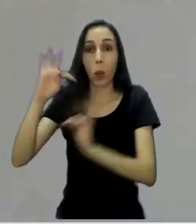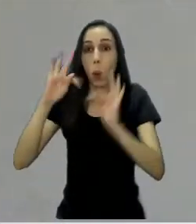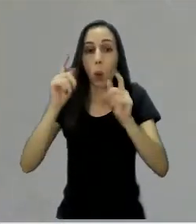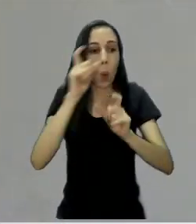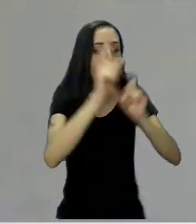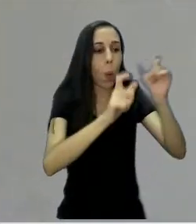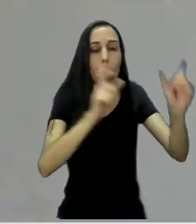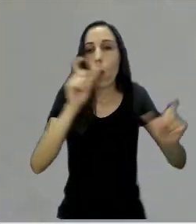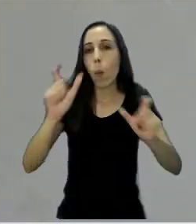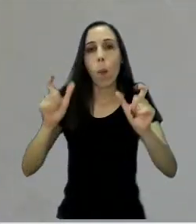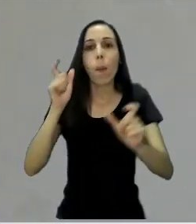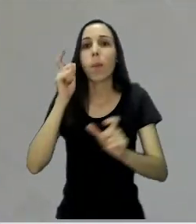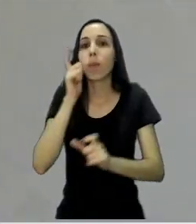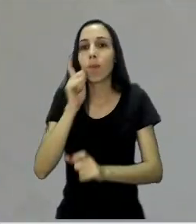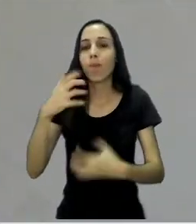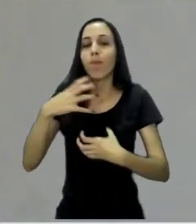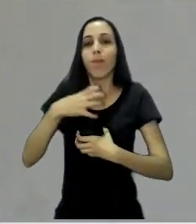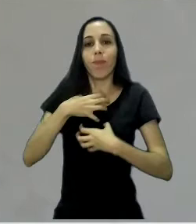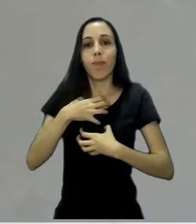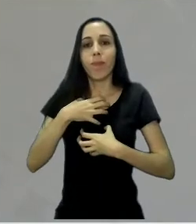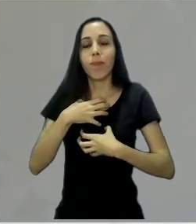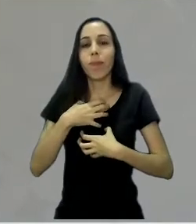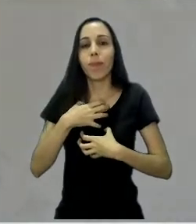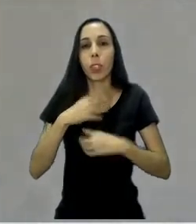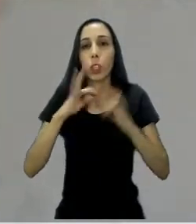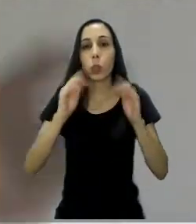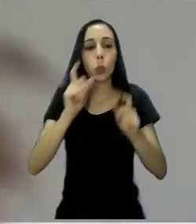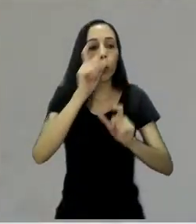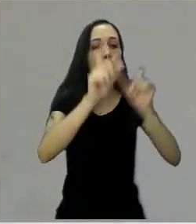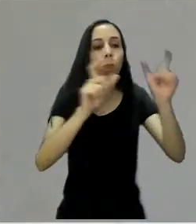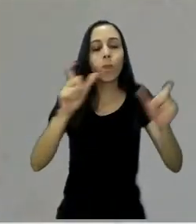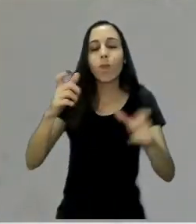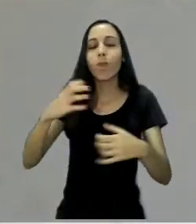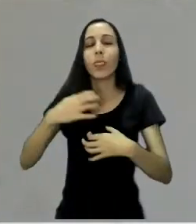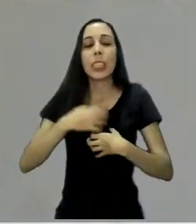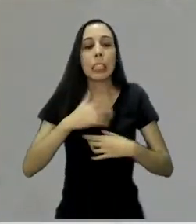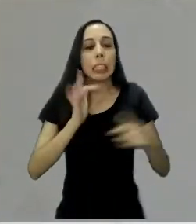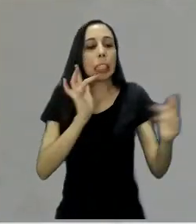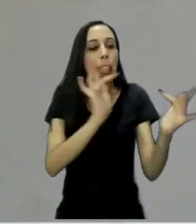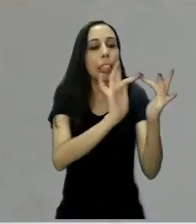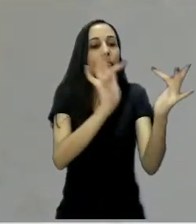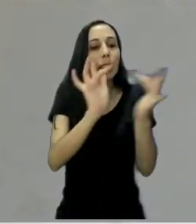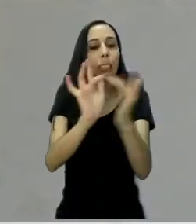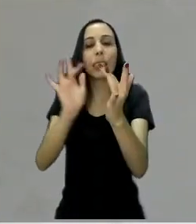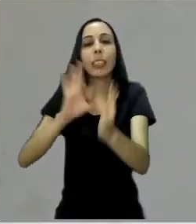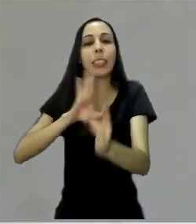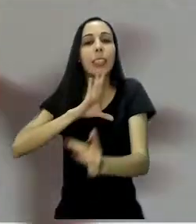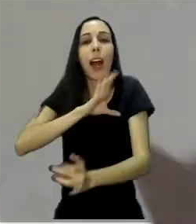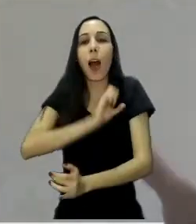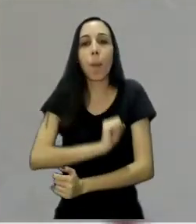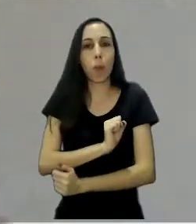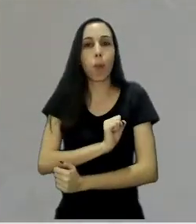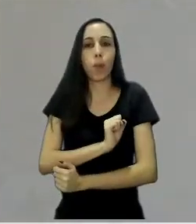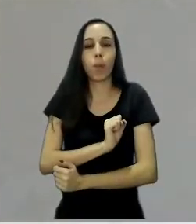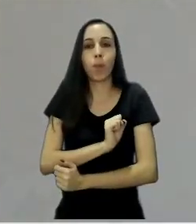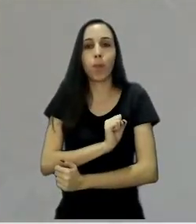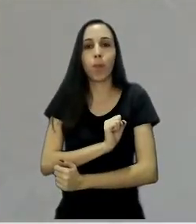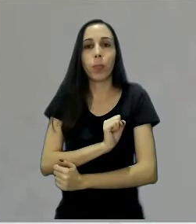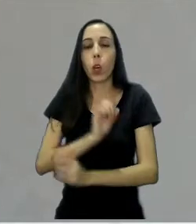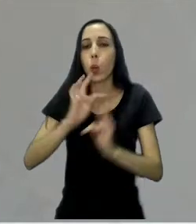são contemplados, não somente eu. O amor dele toca todas as pessoas, todas as